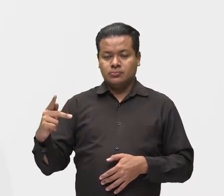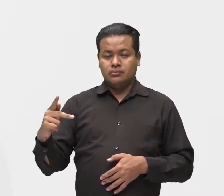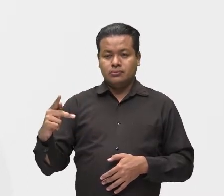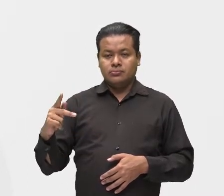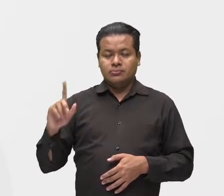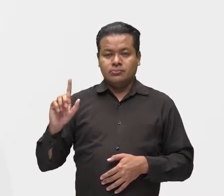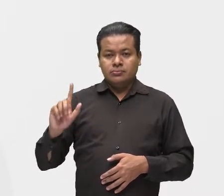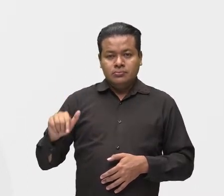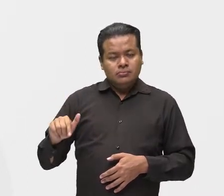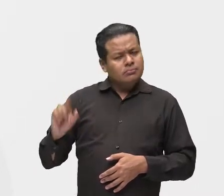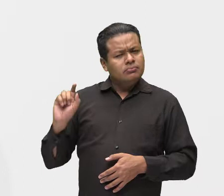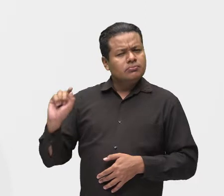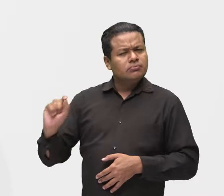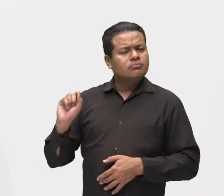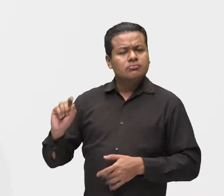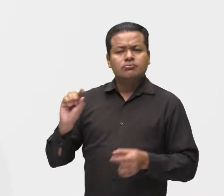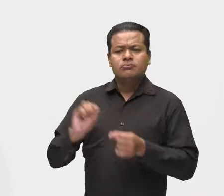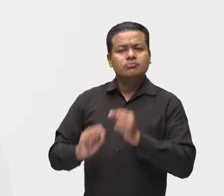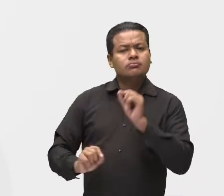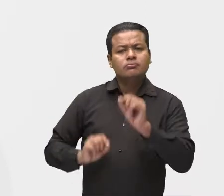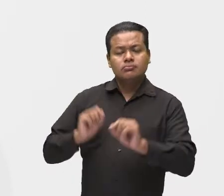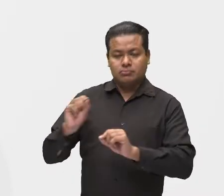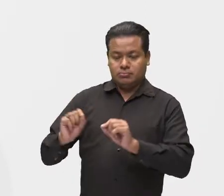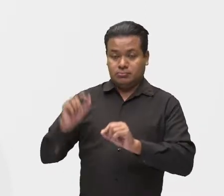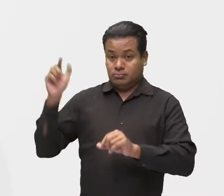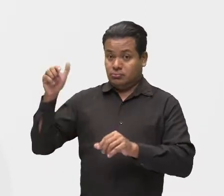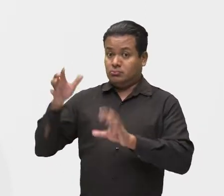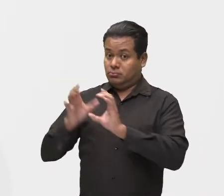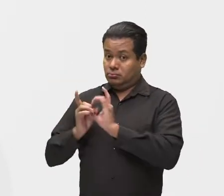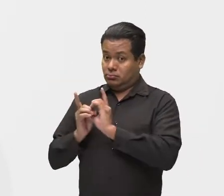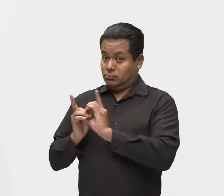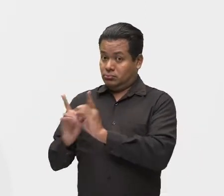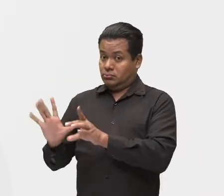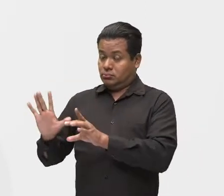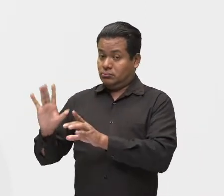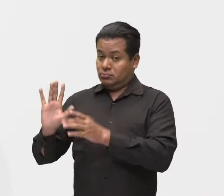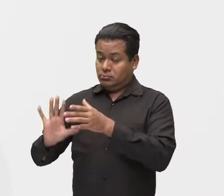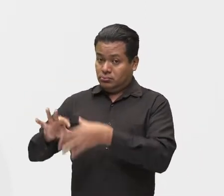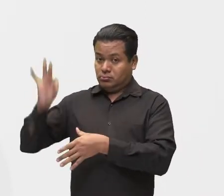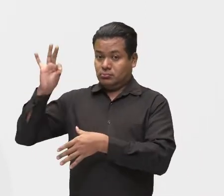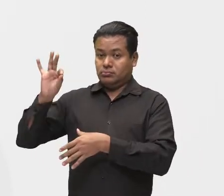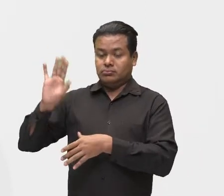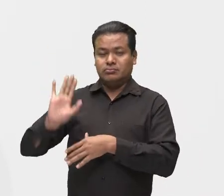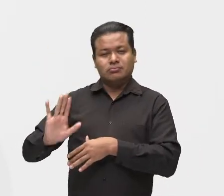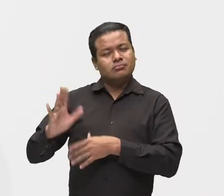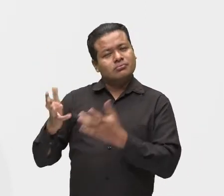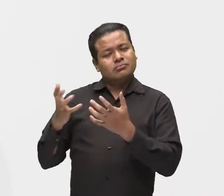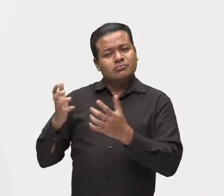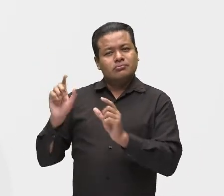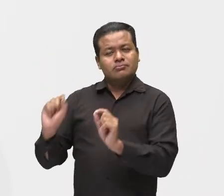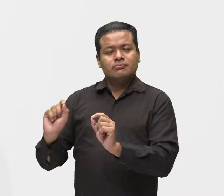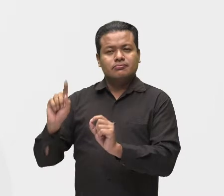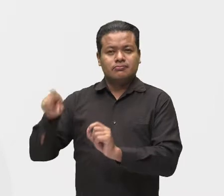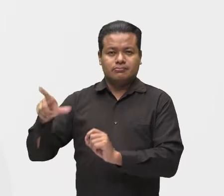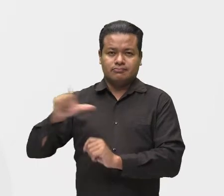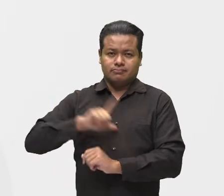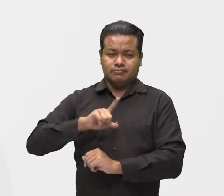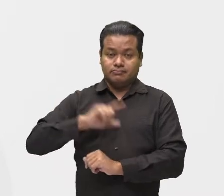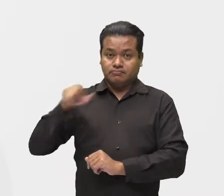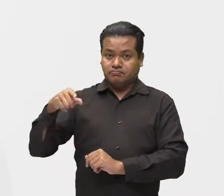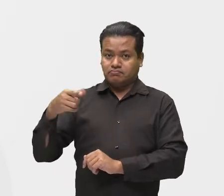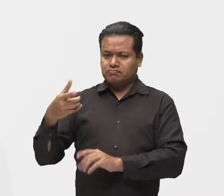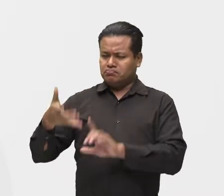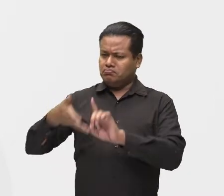nas eleições lá dos Estados Unidos. Os Estados Unidos é um país democrático, né? E a plataforma de governo dele previa exatamente isso. Ele veio com um discurso